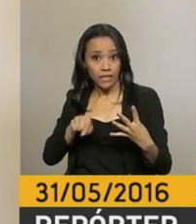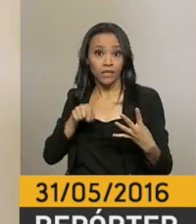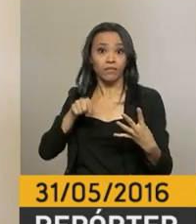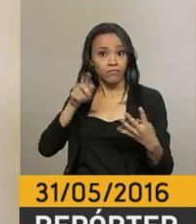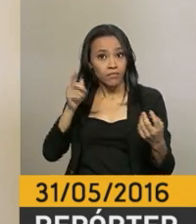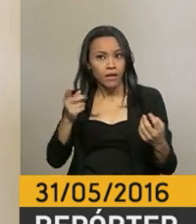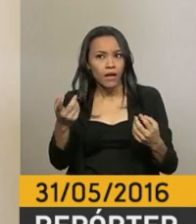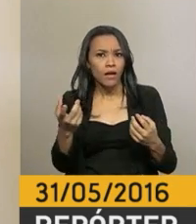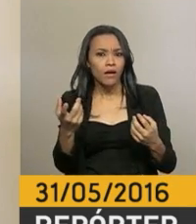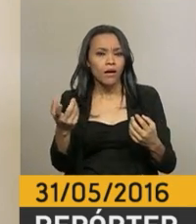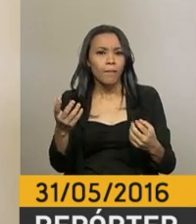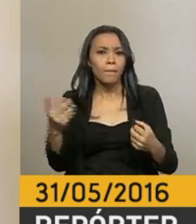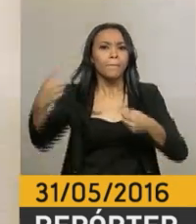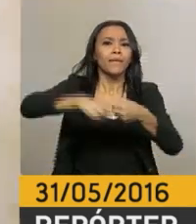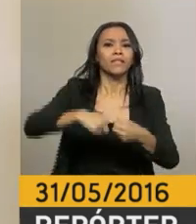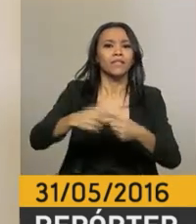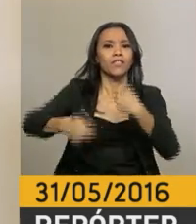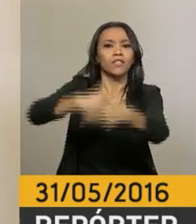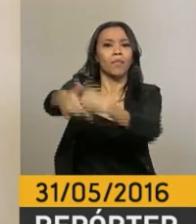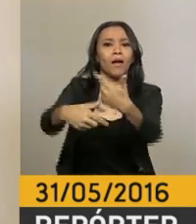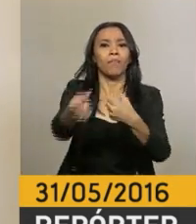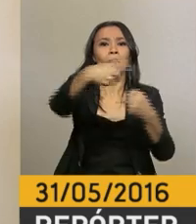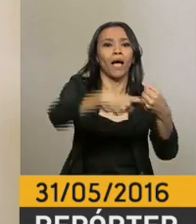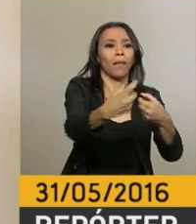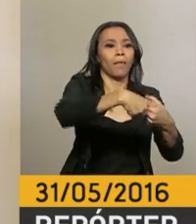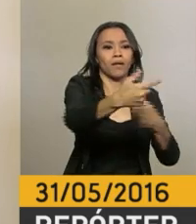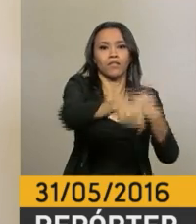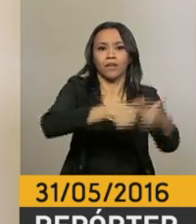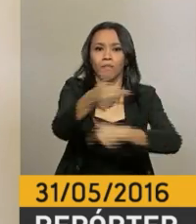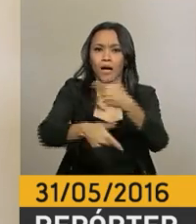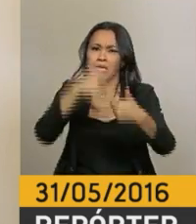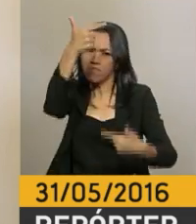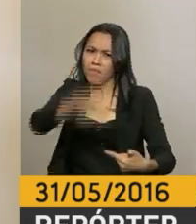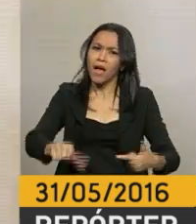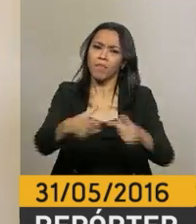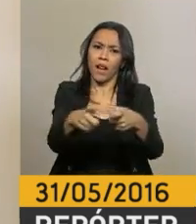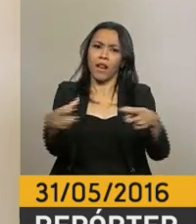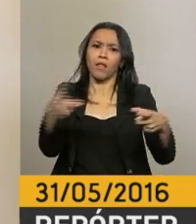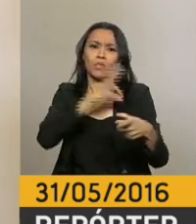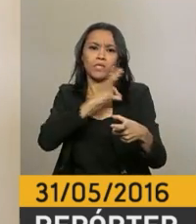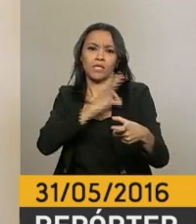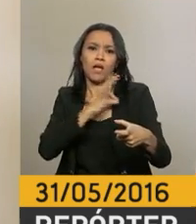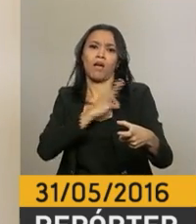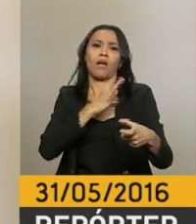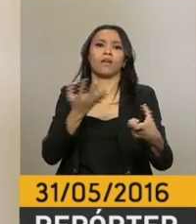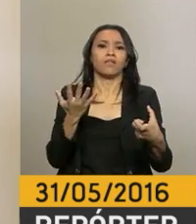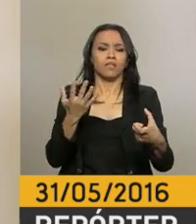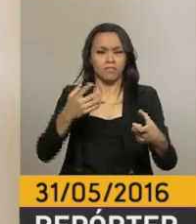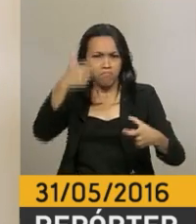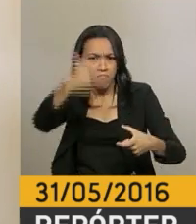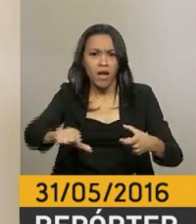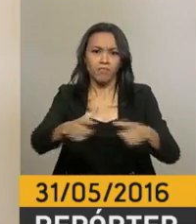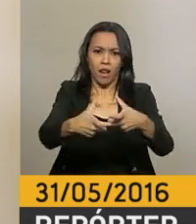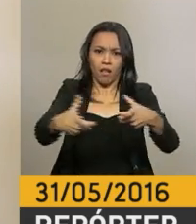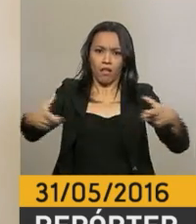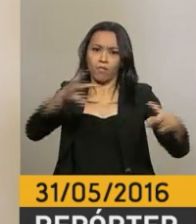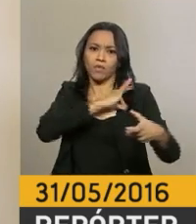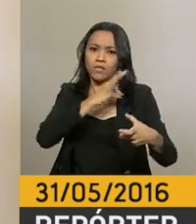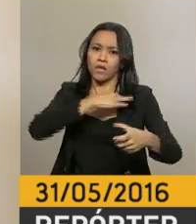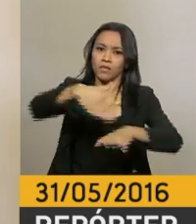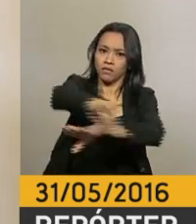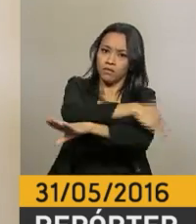convênios para termos mais policiais preventivamente e para termos mais policiais militares preventivamente e